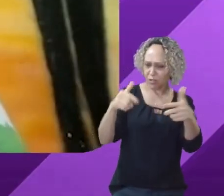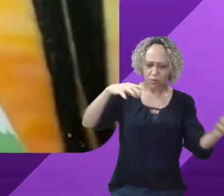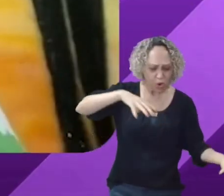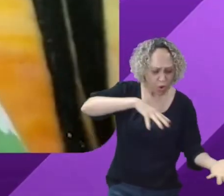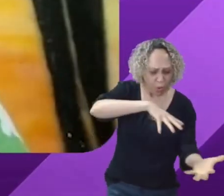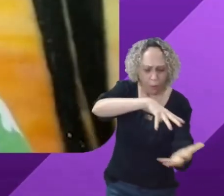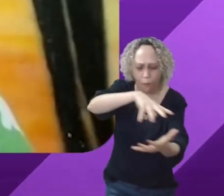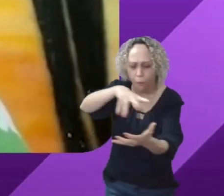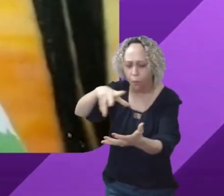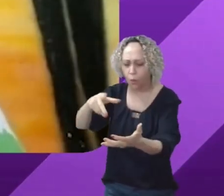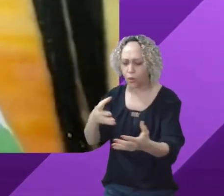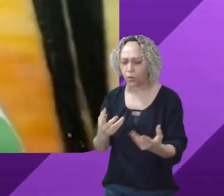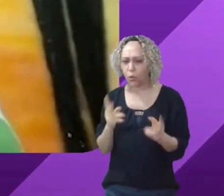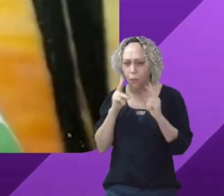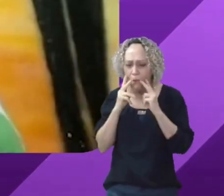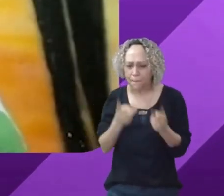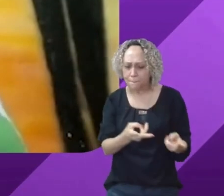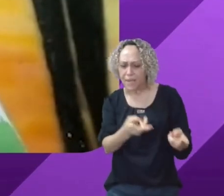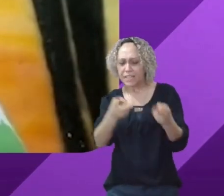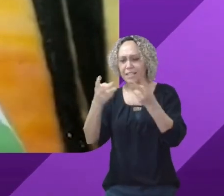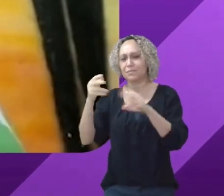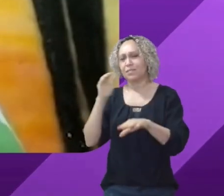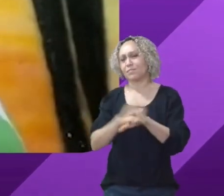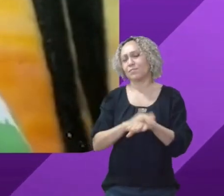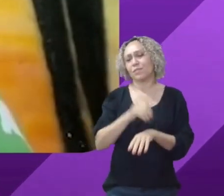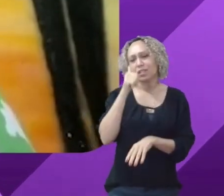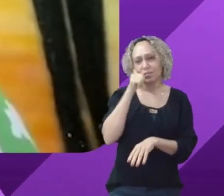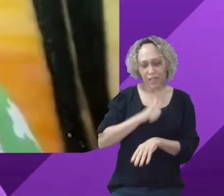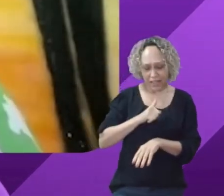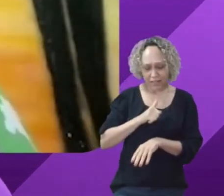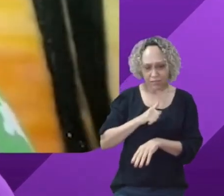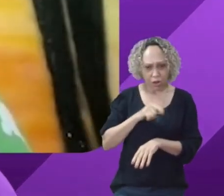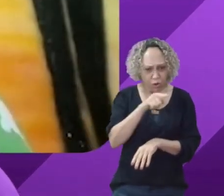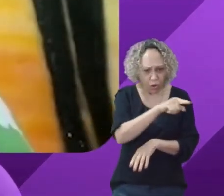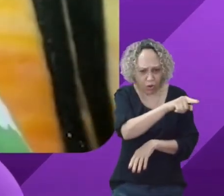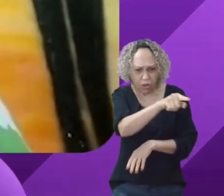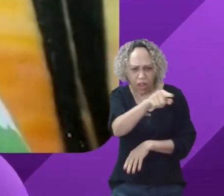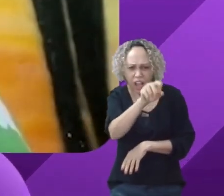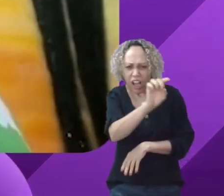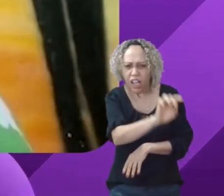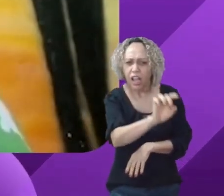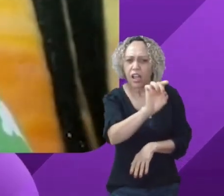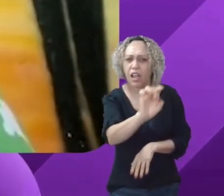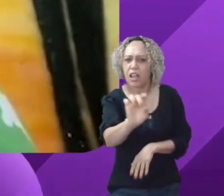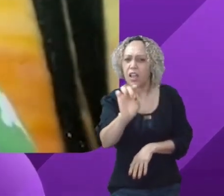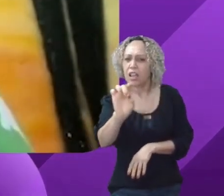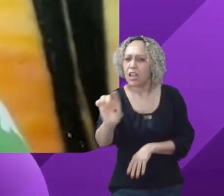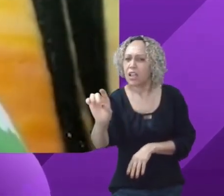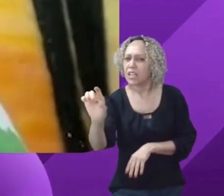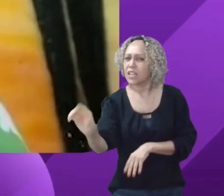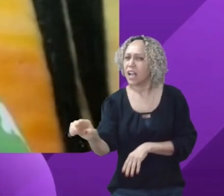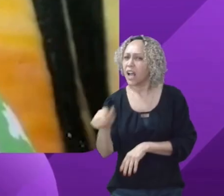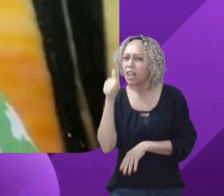E, para isso, nós contamos com cada uma mulher, cada uma companheira que está na